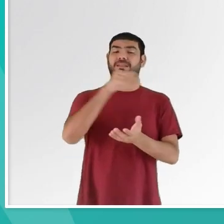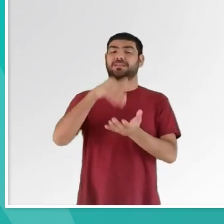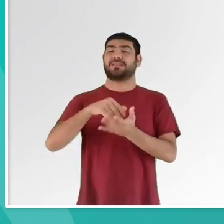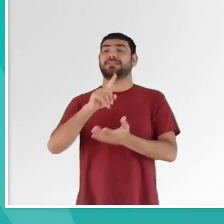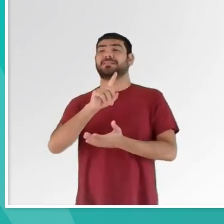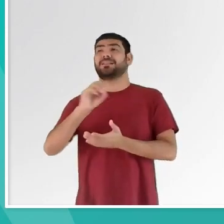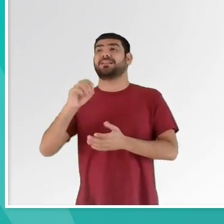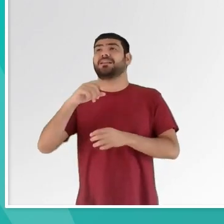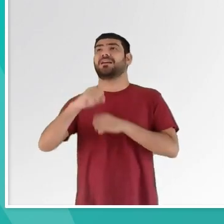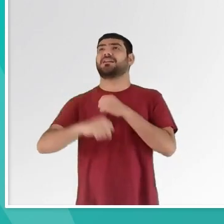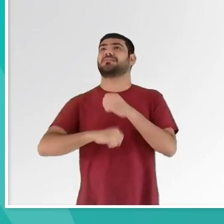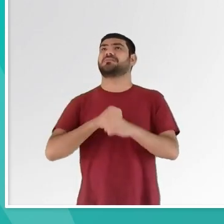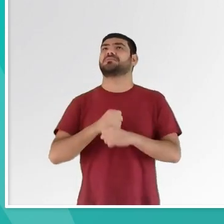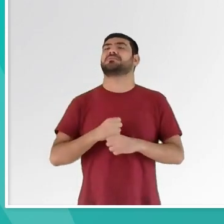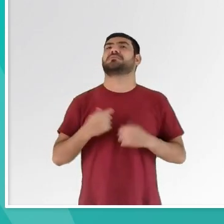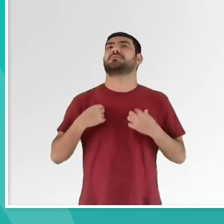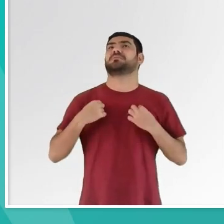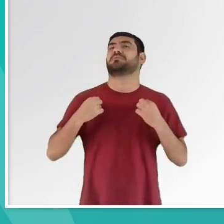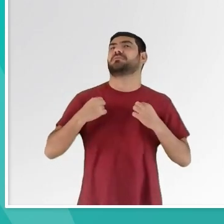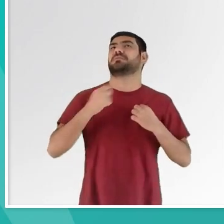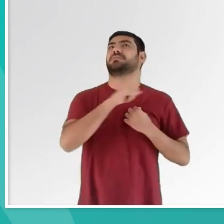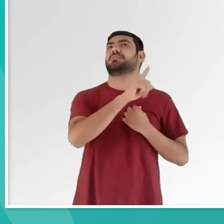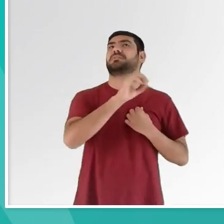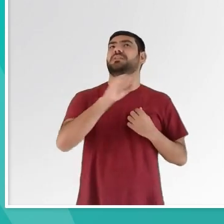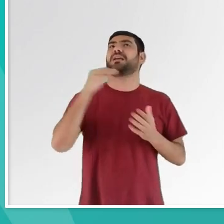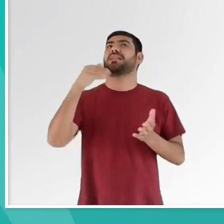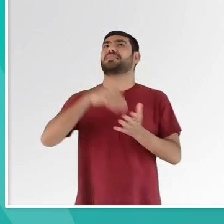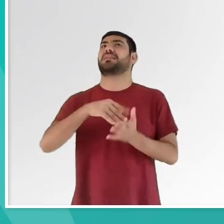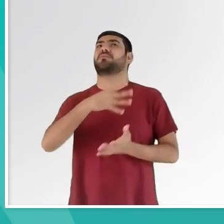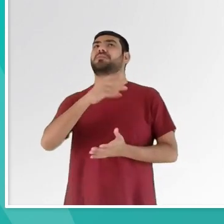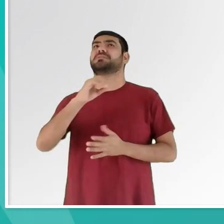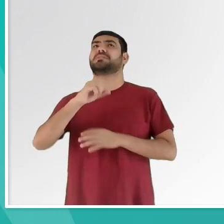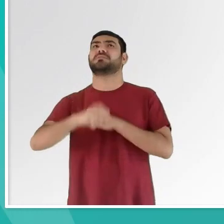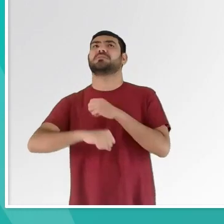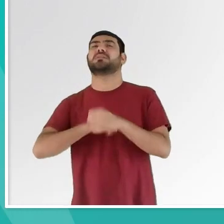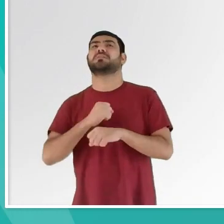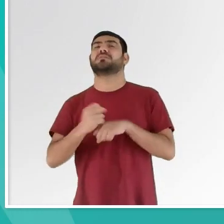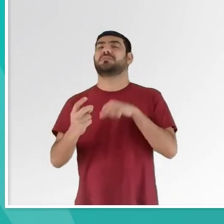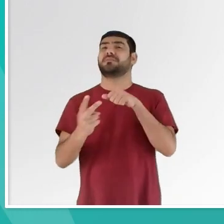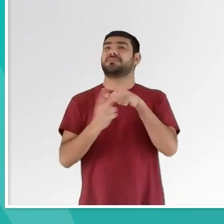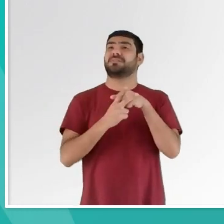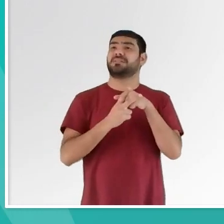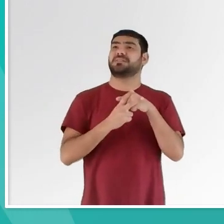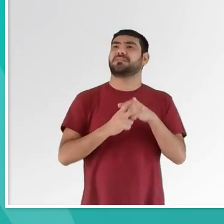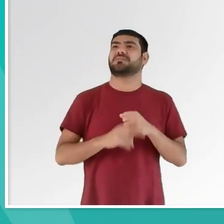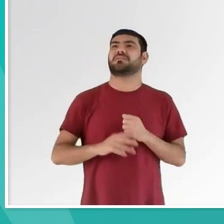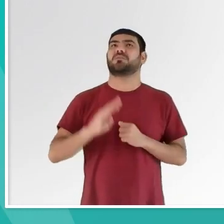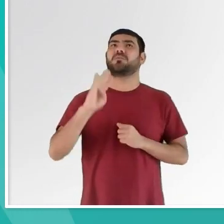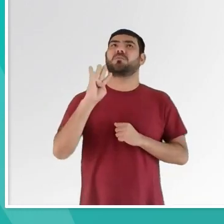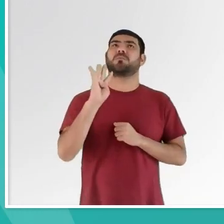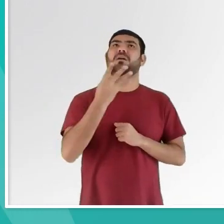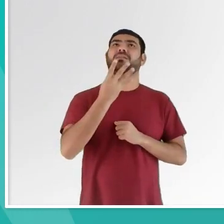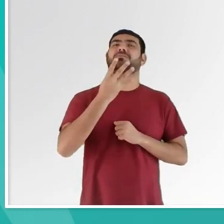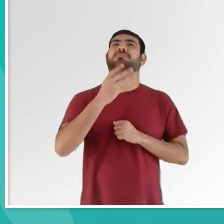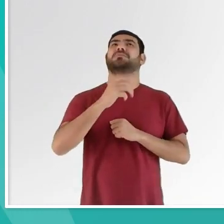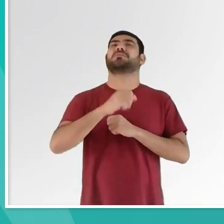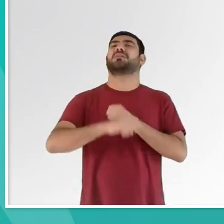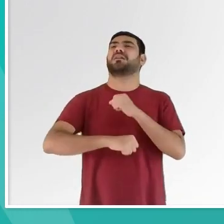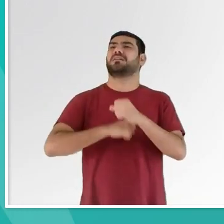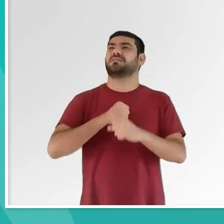Tecidos de 100 a 400 anos. Vidros, 4.000 anos para se decompor. Pneus